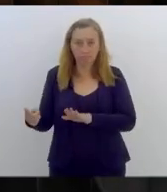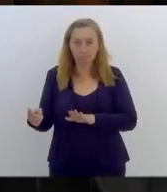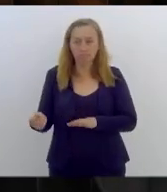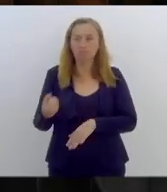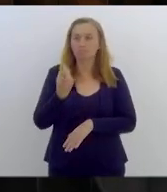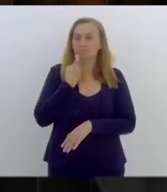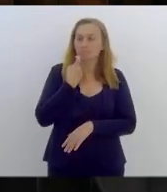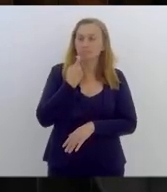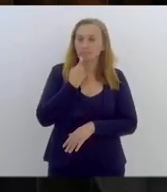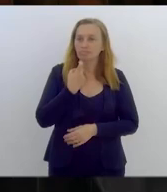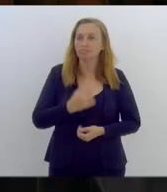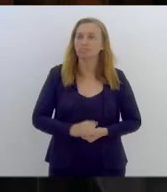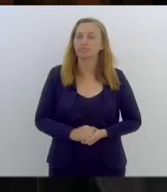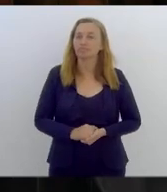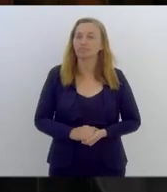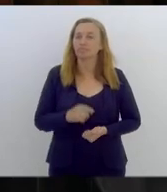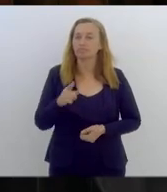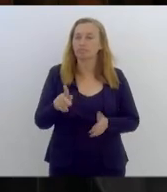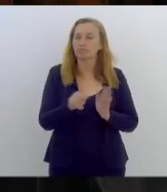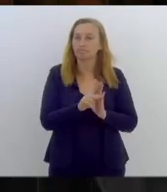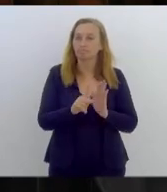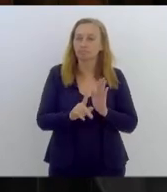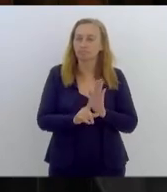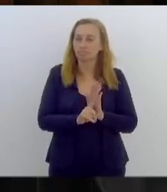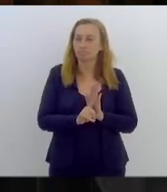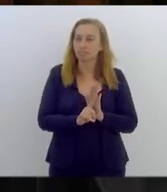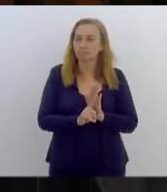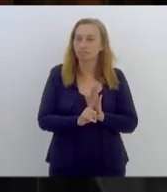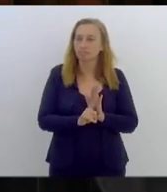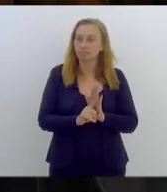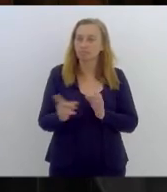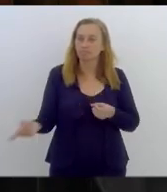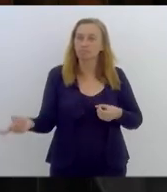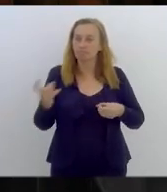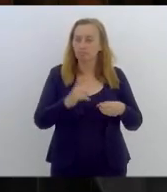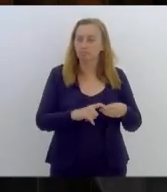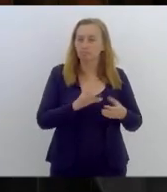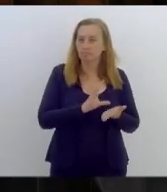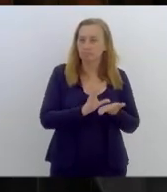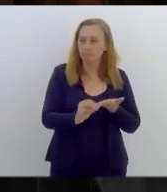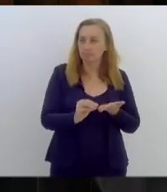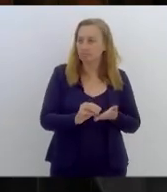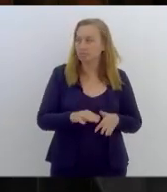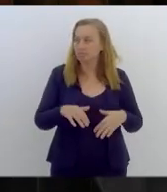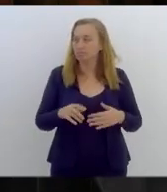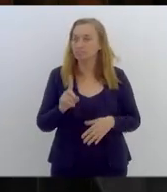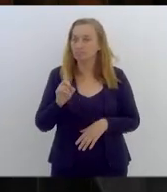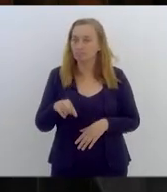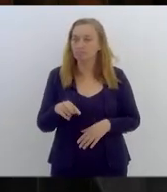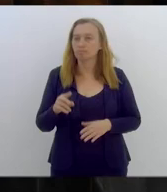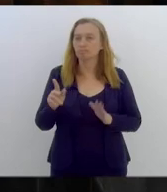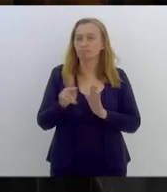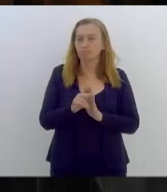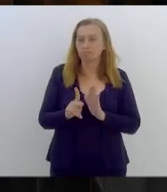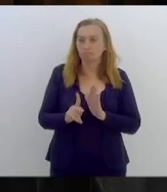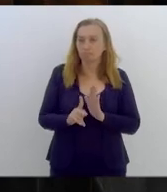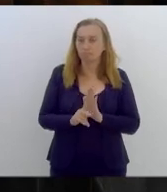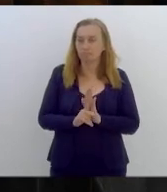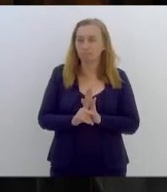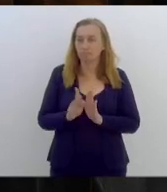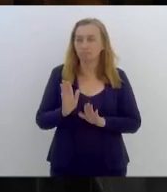sexta-feira esse projeto retornará a ponto e é um dos projetos